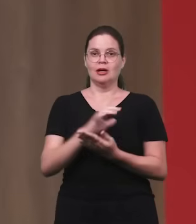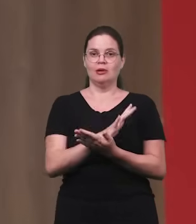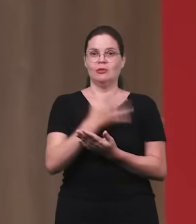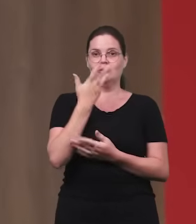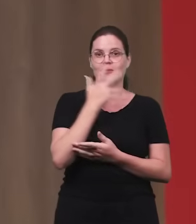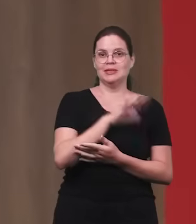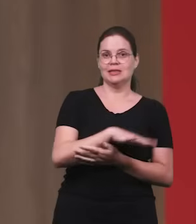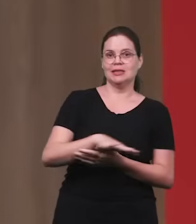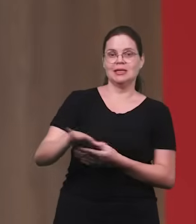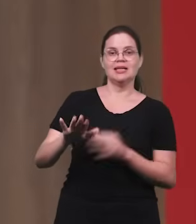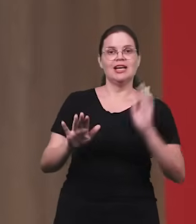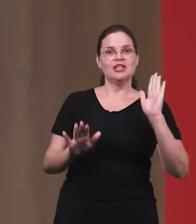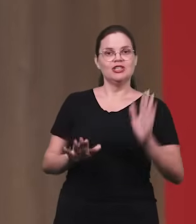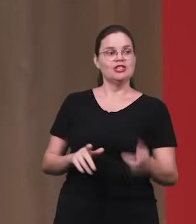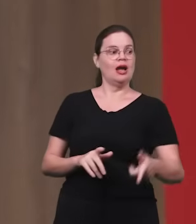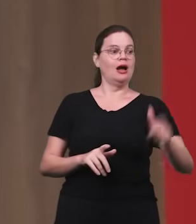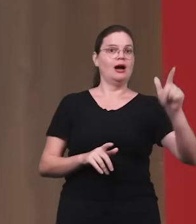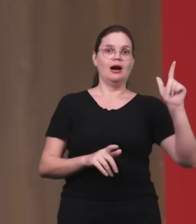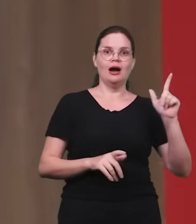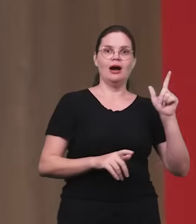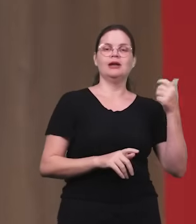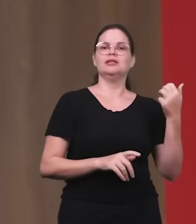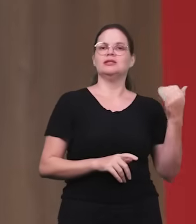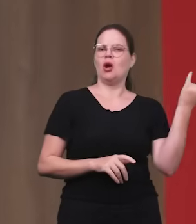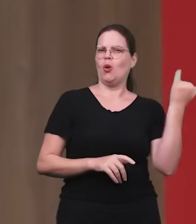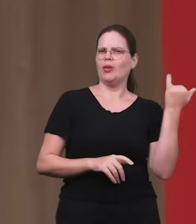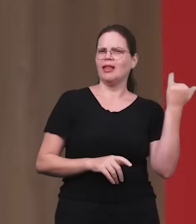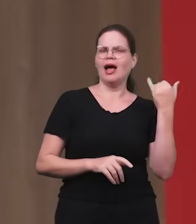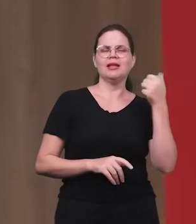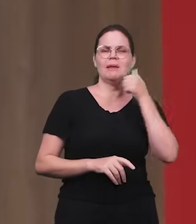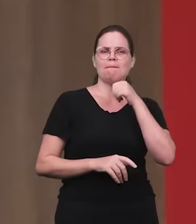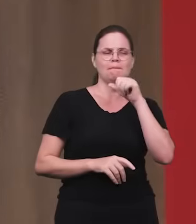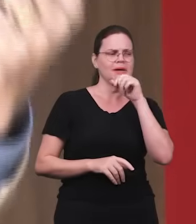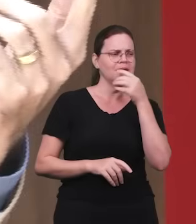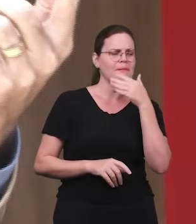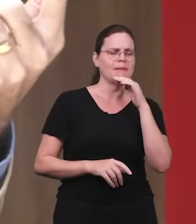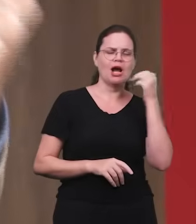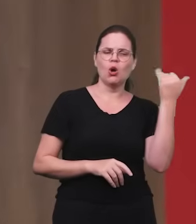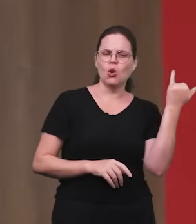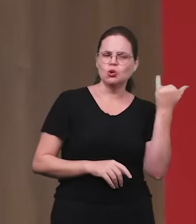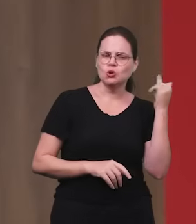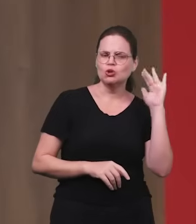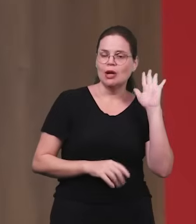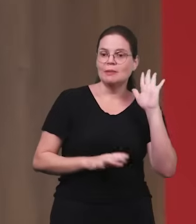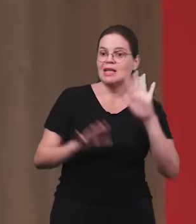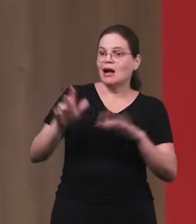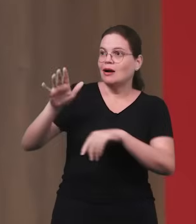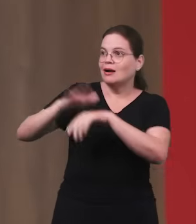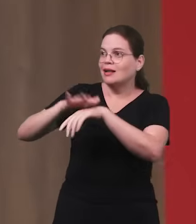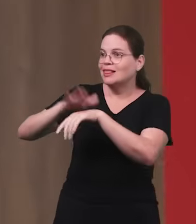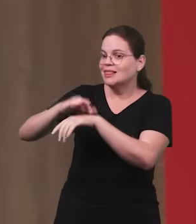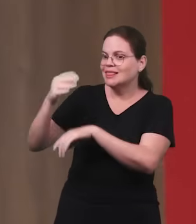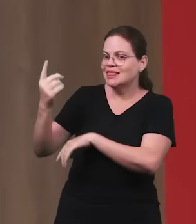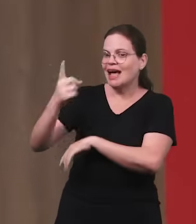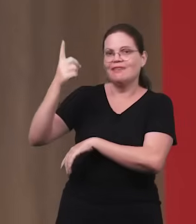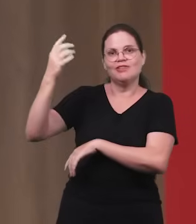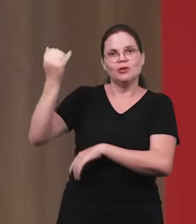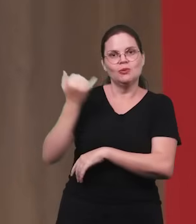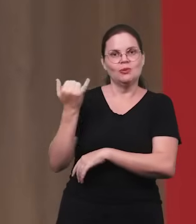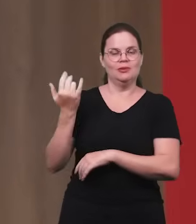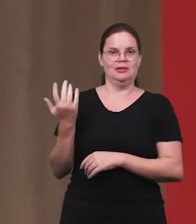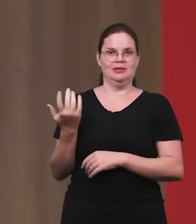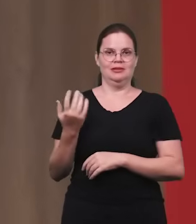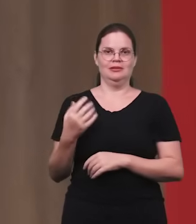crianças ou meninos tinham ouvido as histórias pelos pais, por outros, mas agora era o próprio Davi. É importante